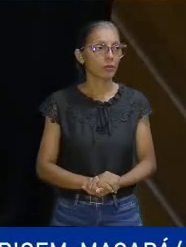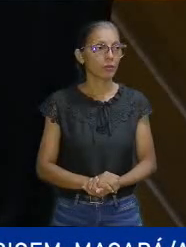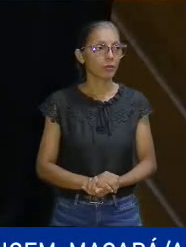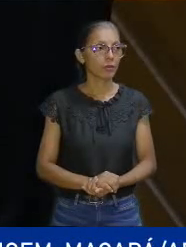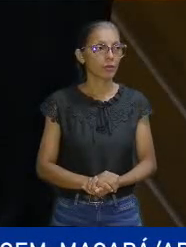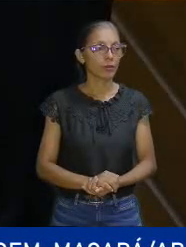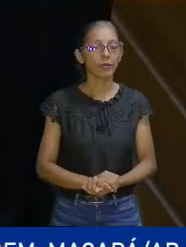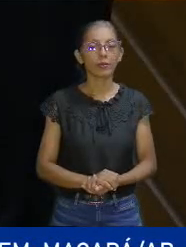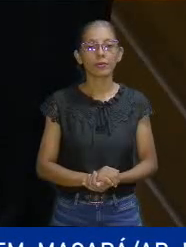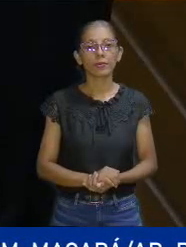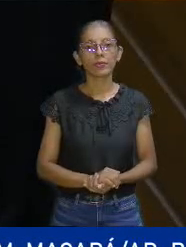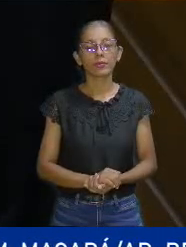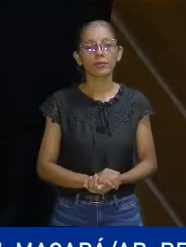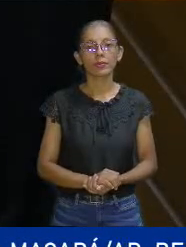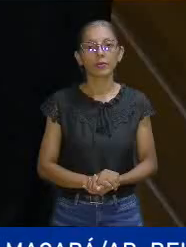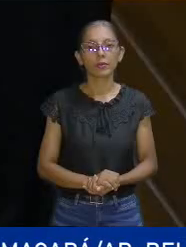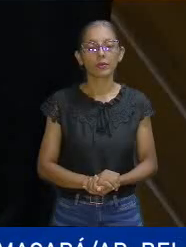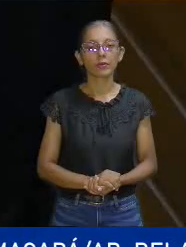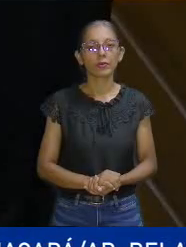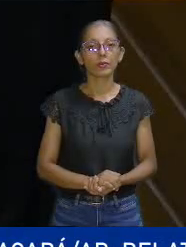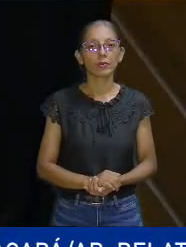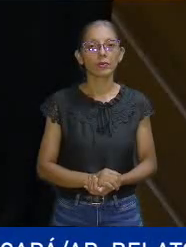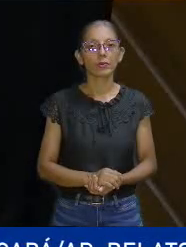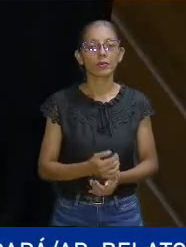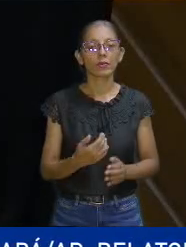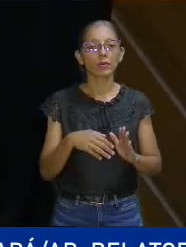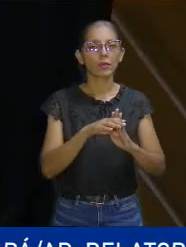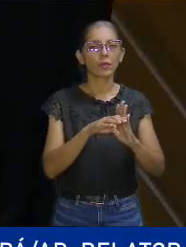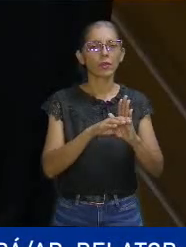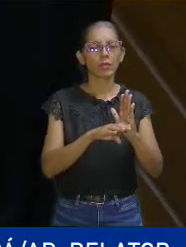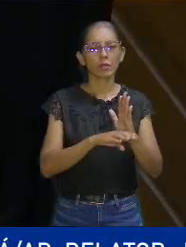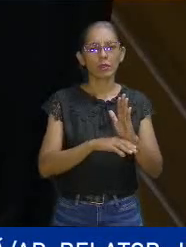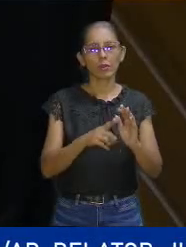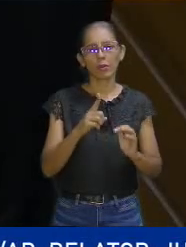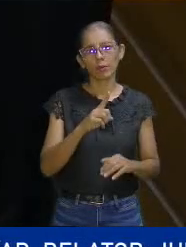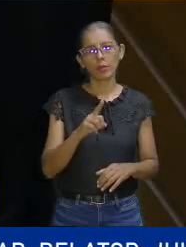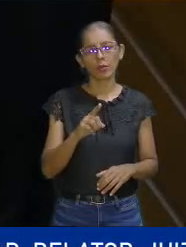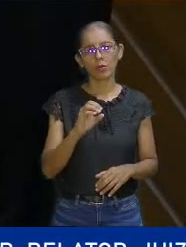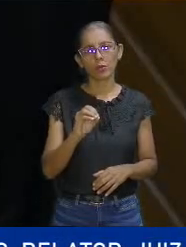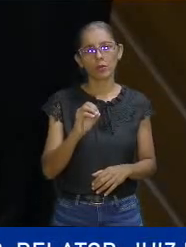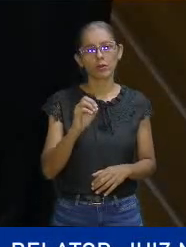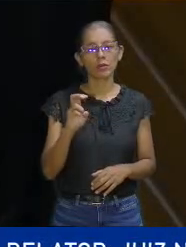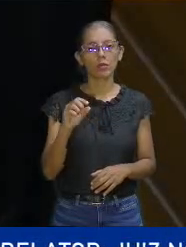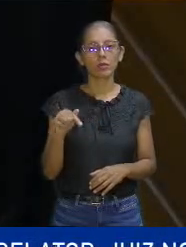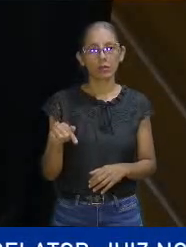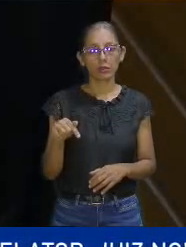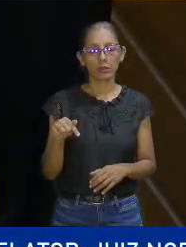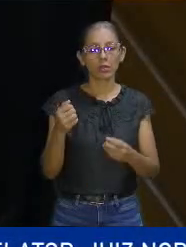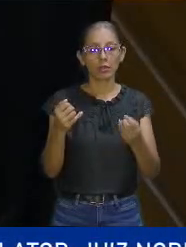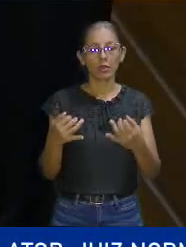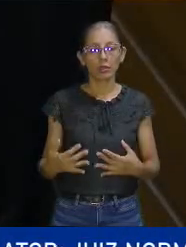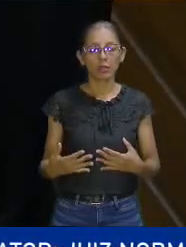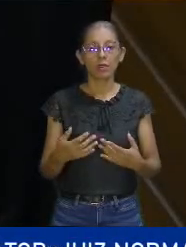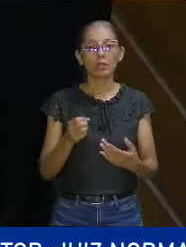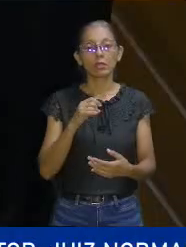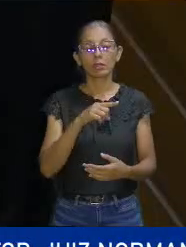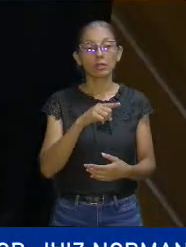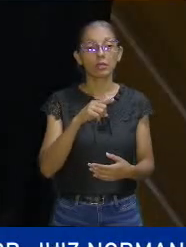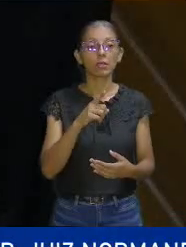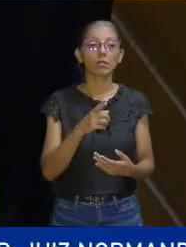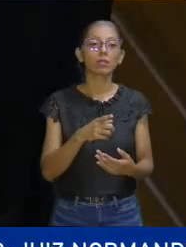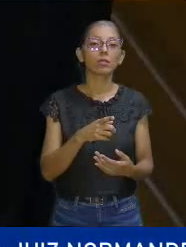ação penal 1057, o ministro Francisco Falcão consignou que o sigilo dos dados processuais deve